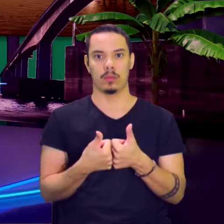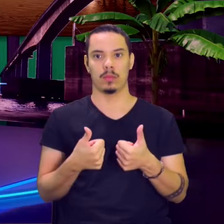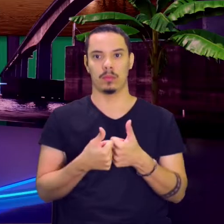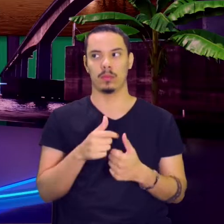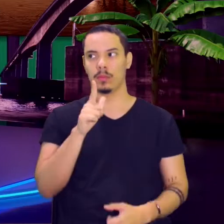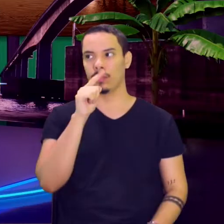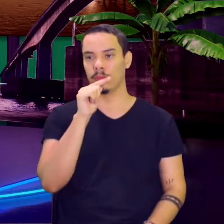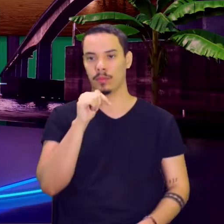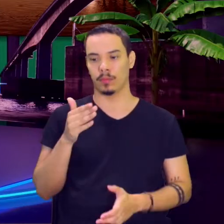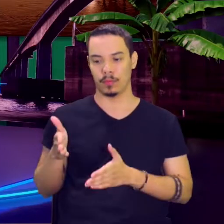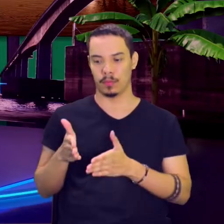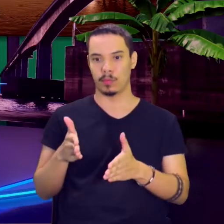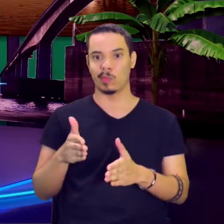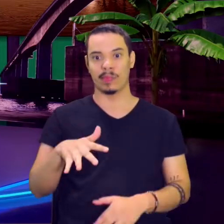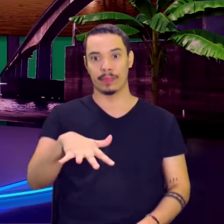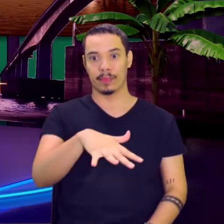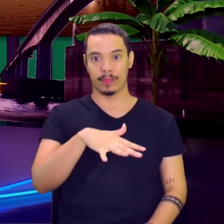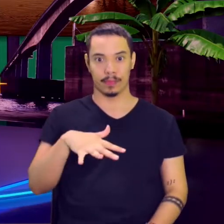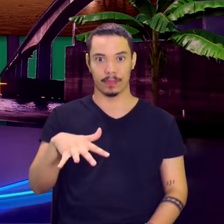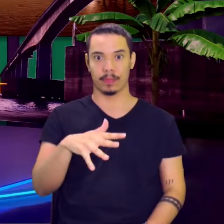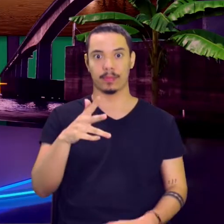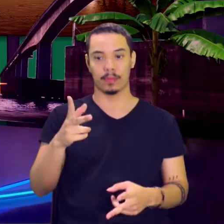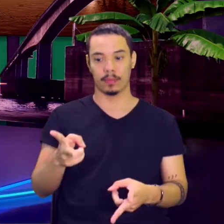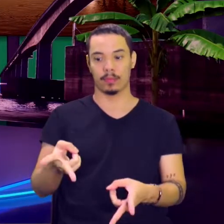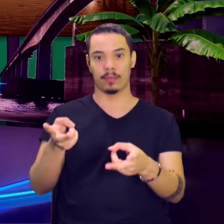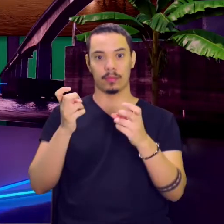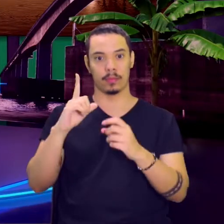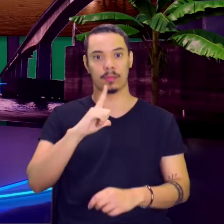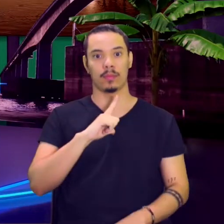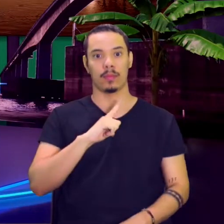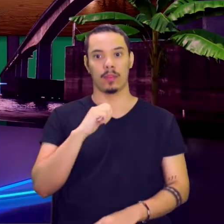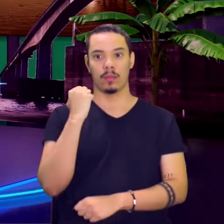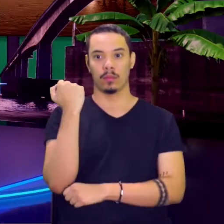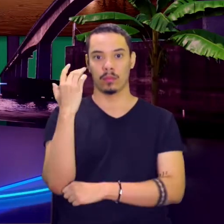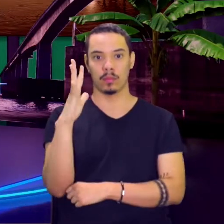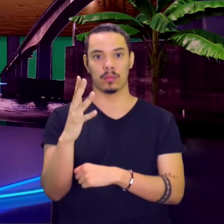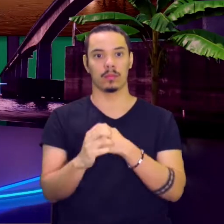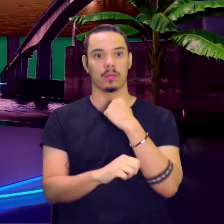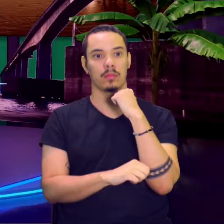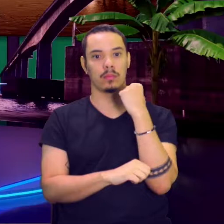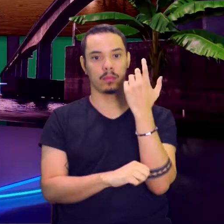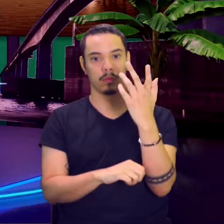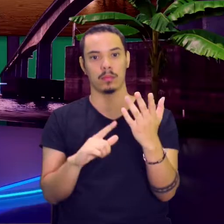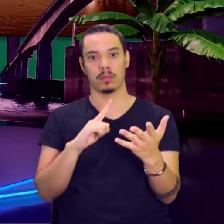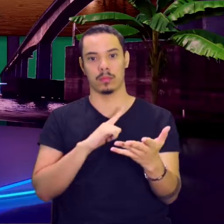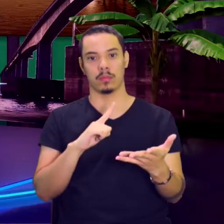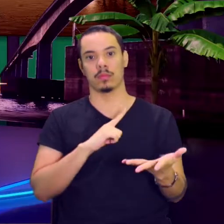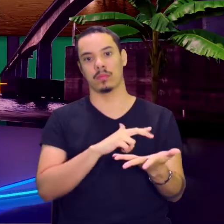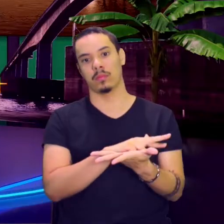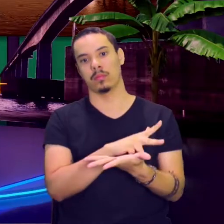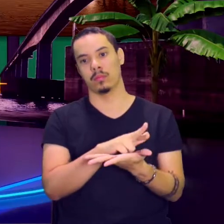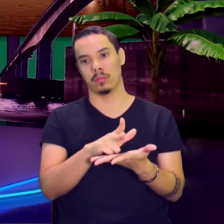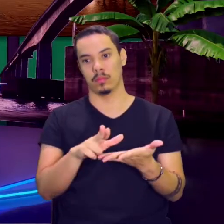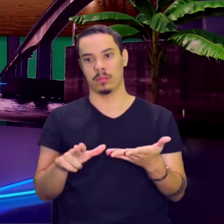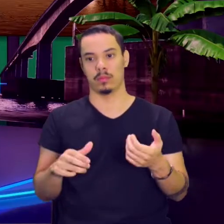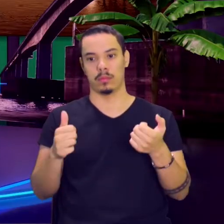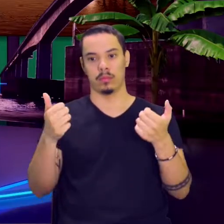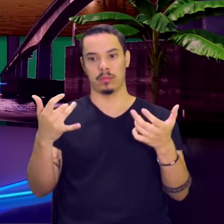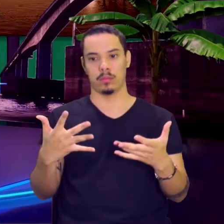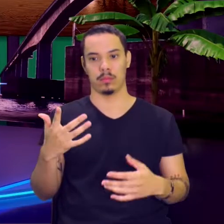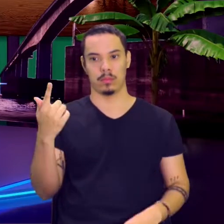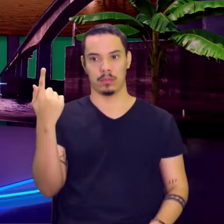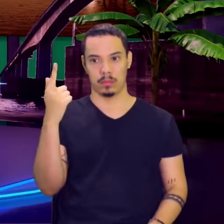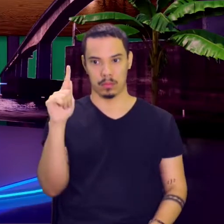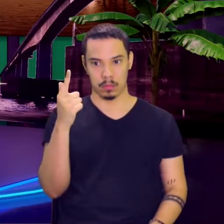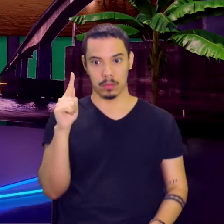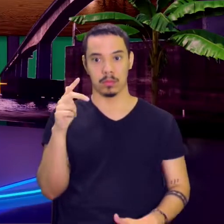Nessa área você vai ter uma floresta remanescente, tem uma biodiversidade muito importante para aquele determinado espaço geográfico. Então